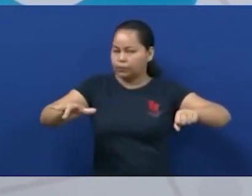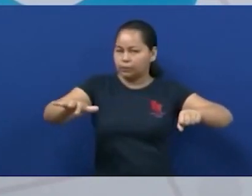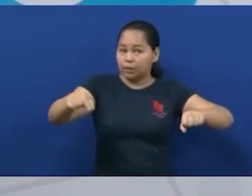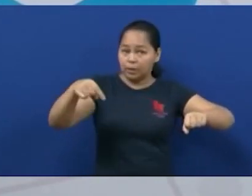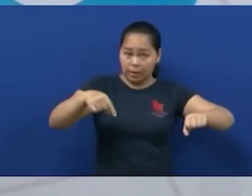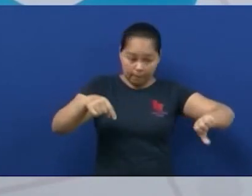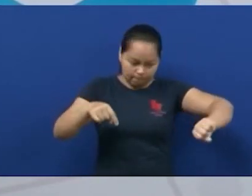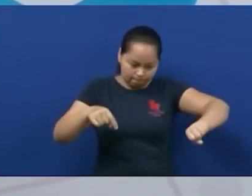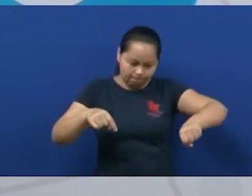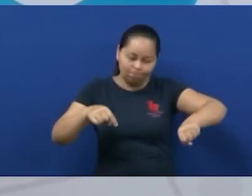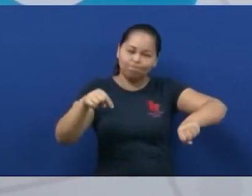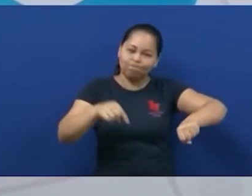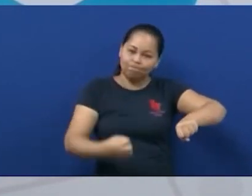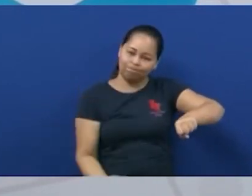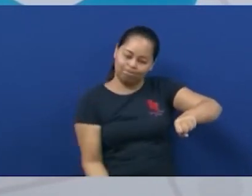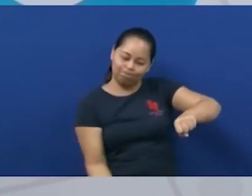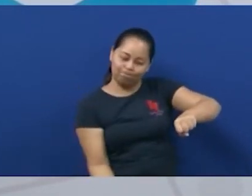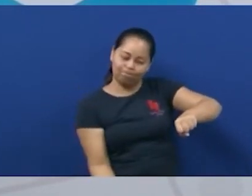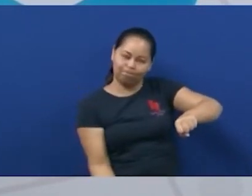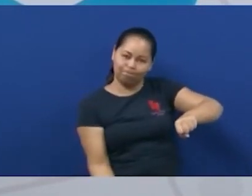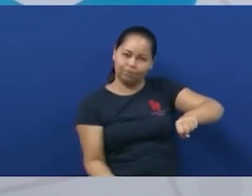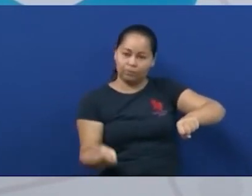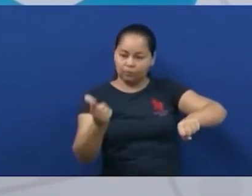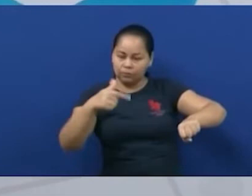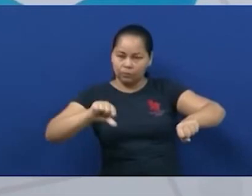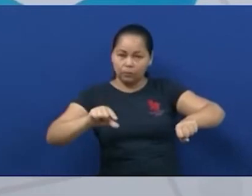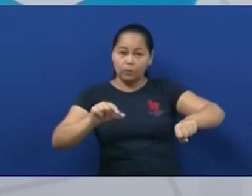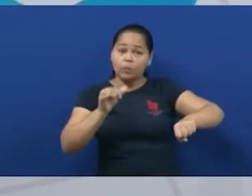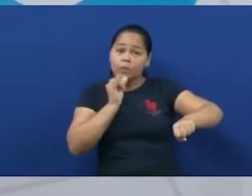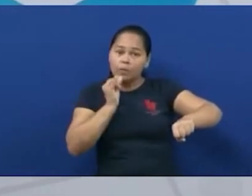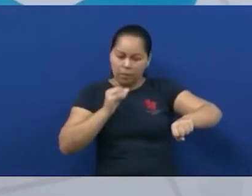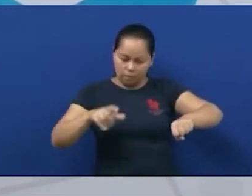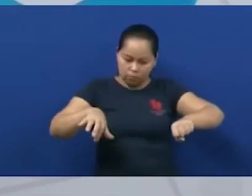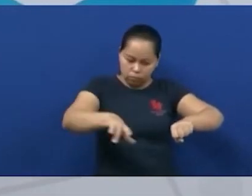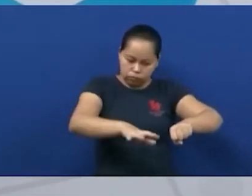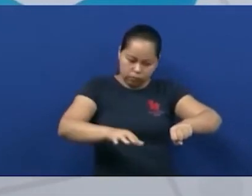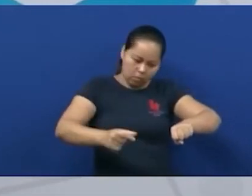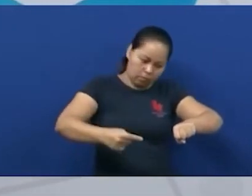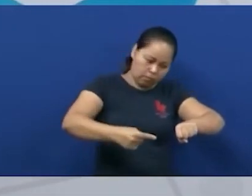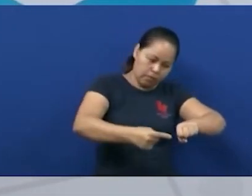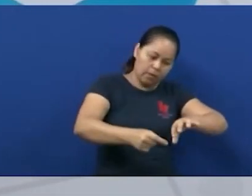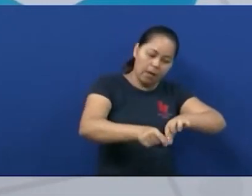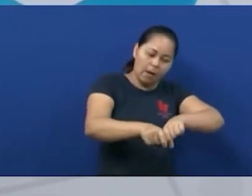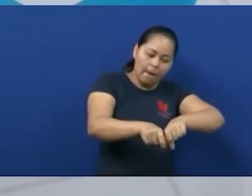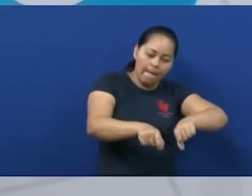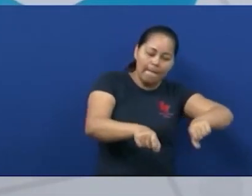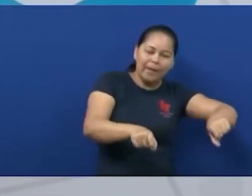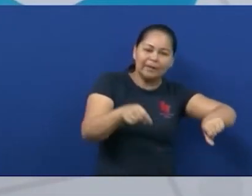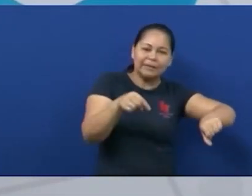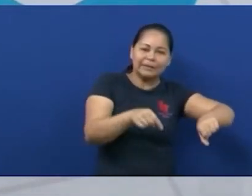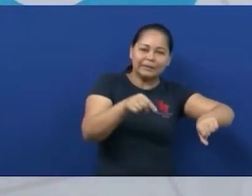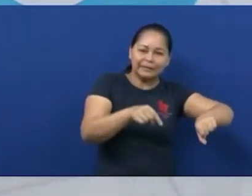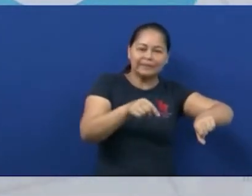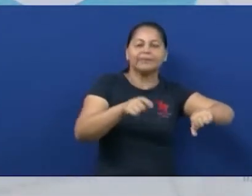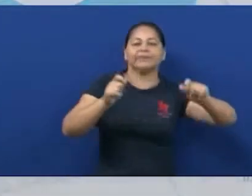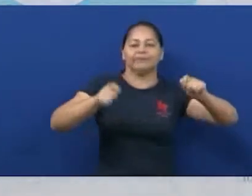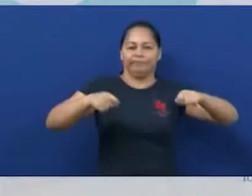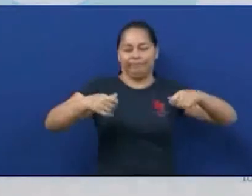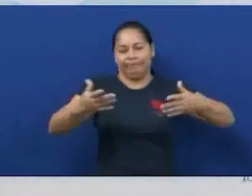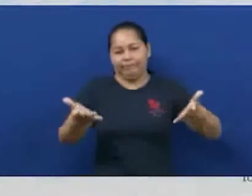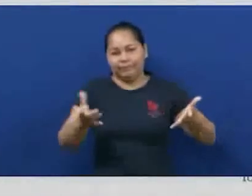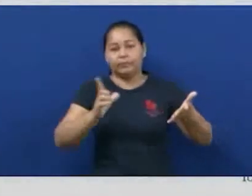o outro de menor temperatura. A gente também vai ter uma revisão sobre esses